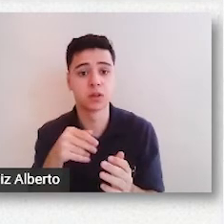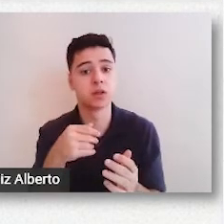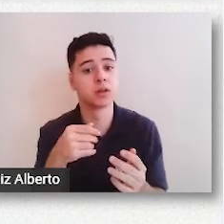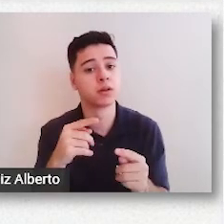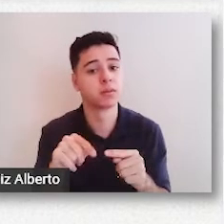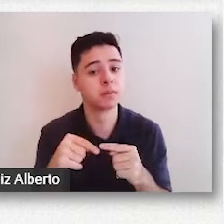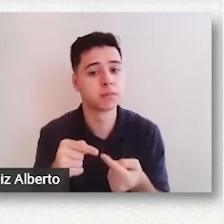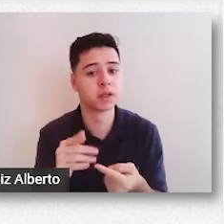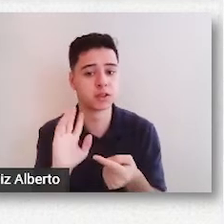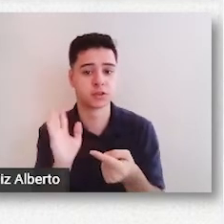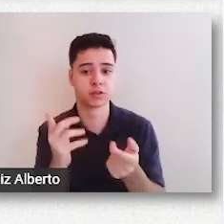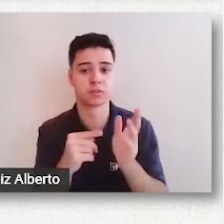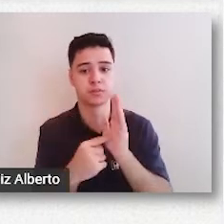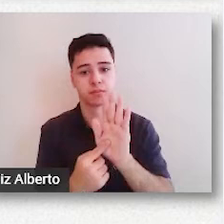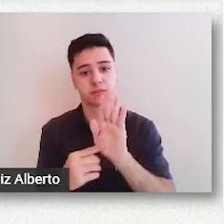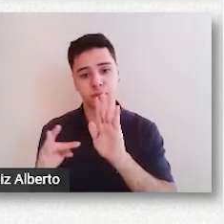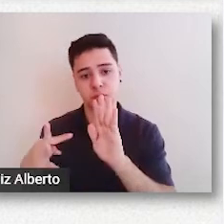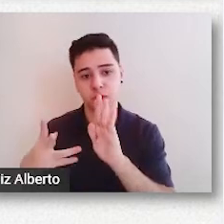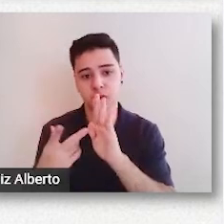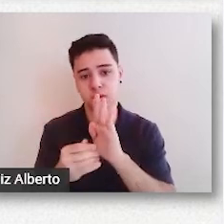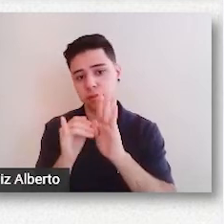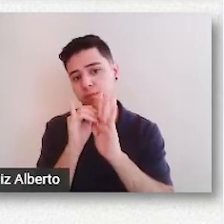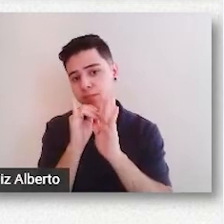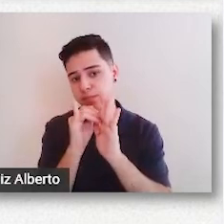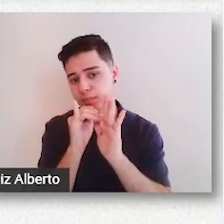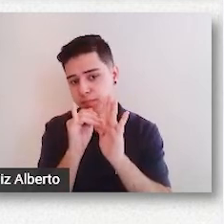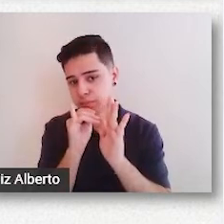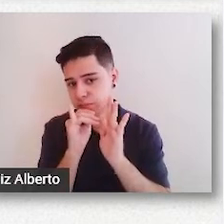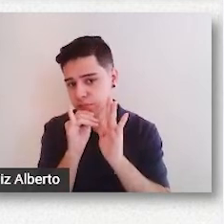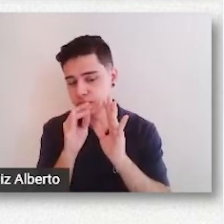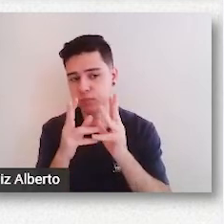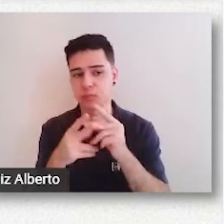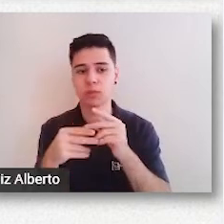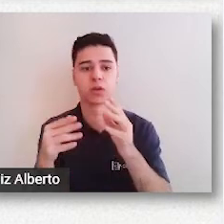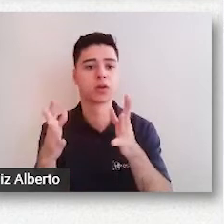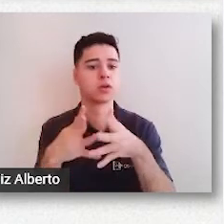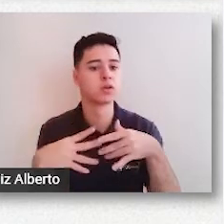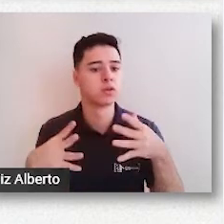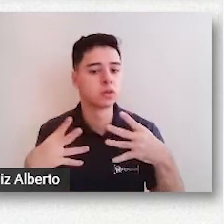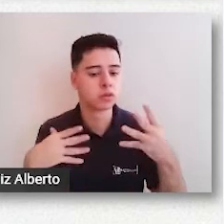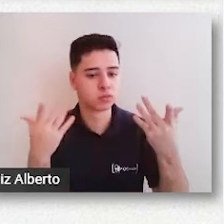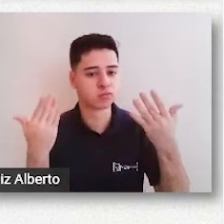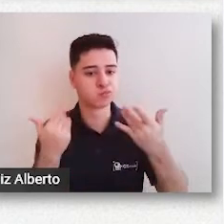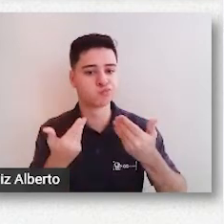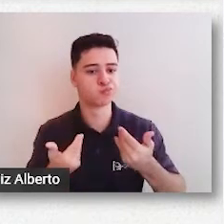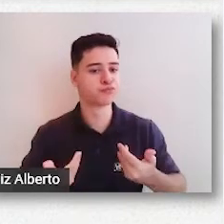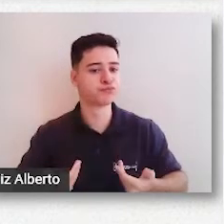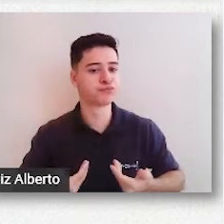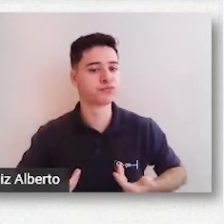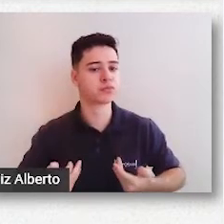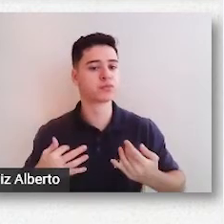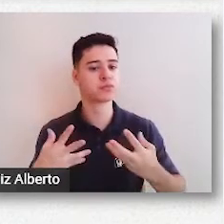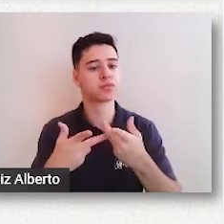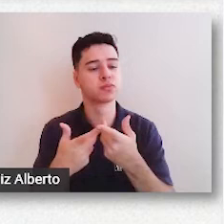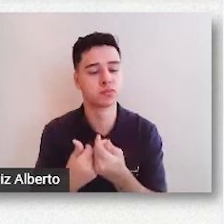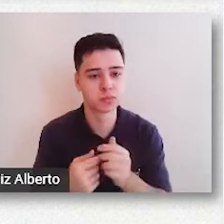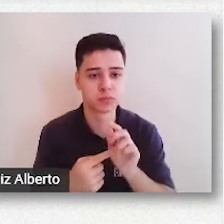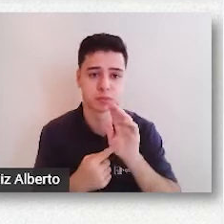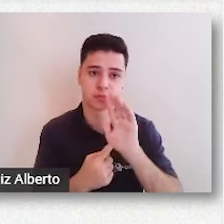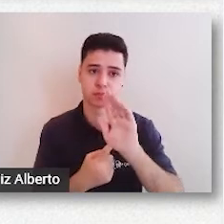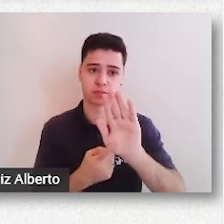nos estilemas aí, que são esses traços estilísticos que vão se repetindo nas